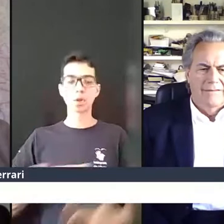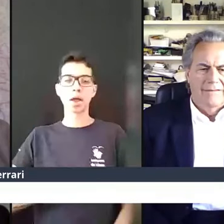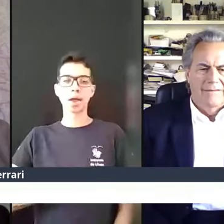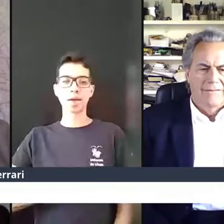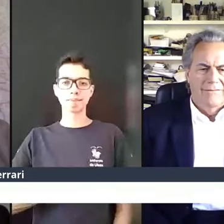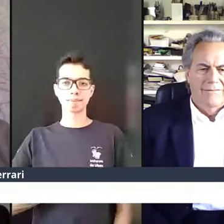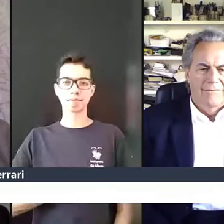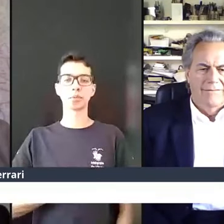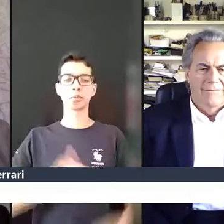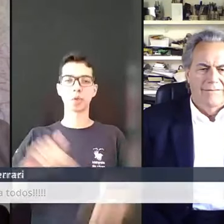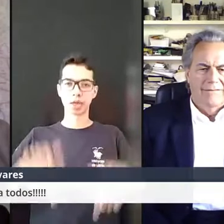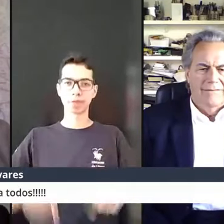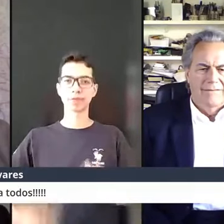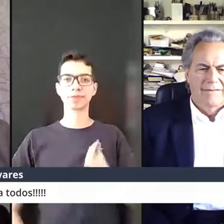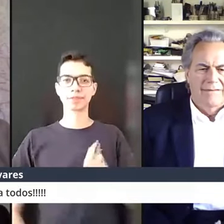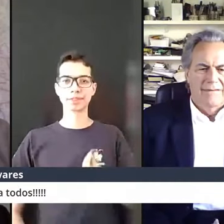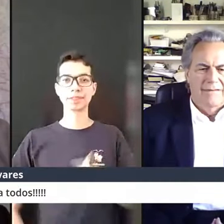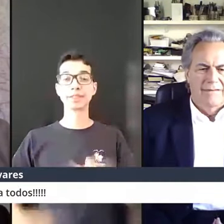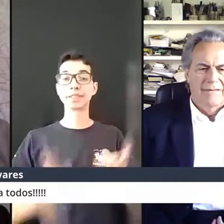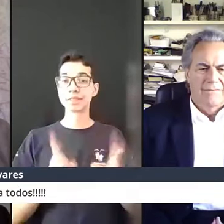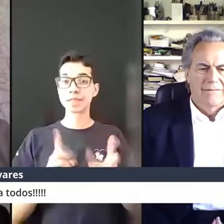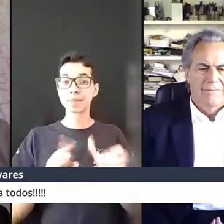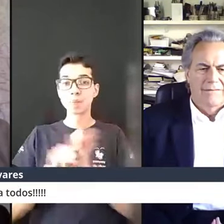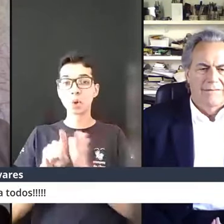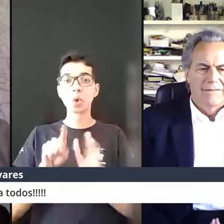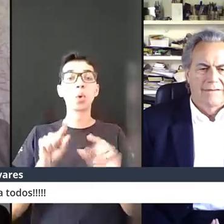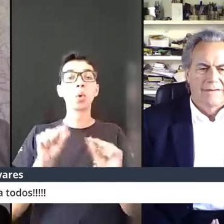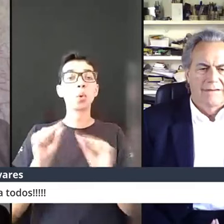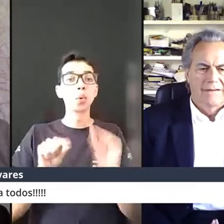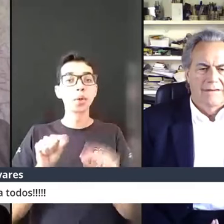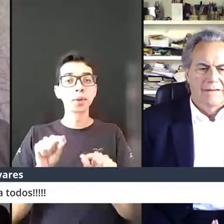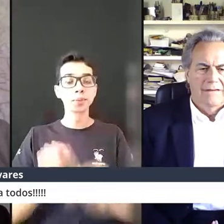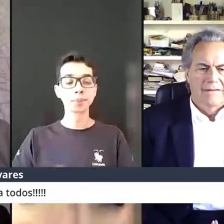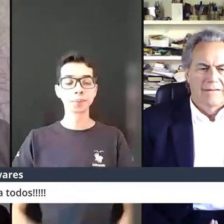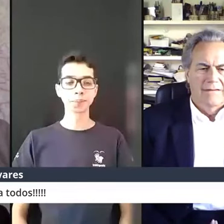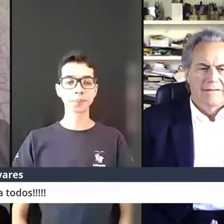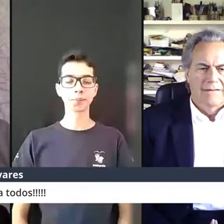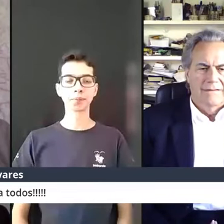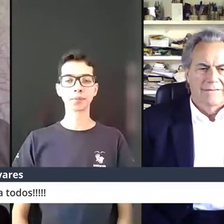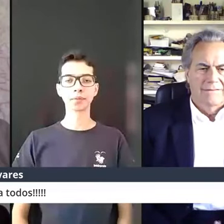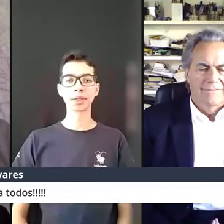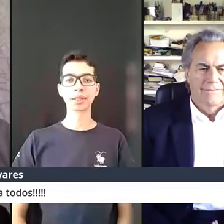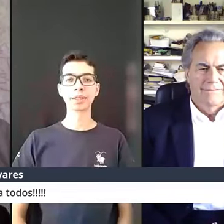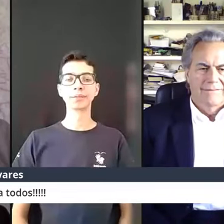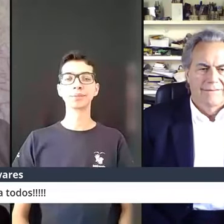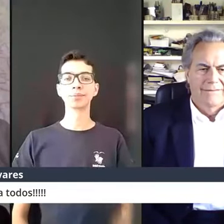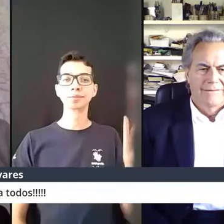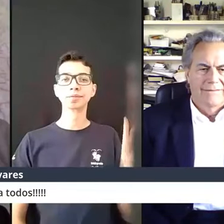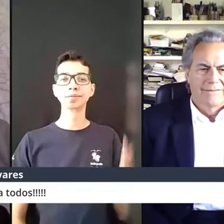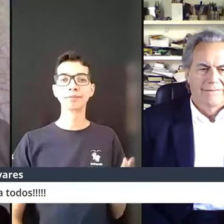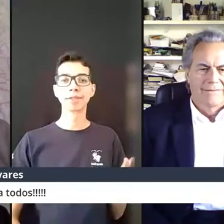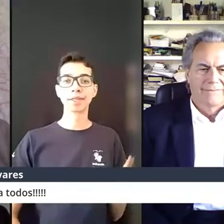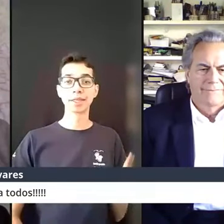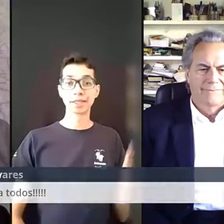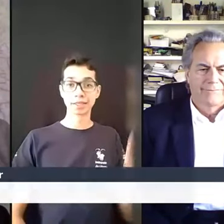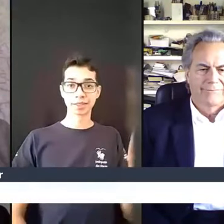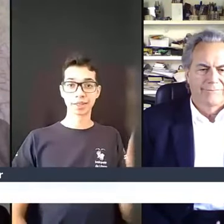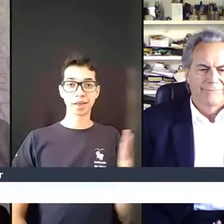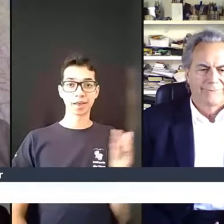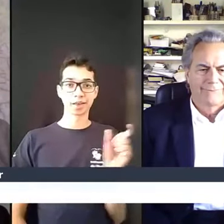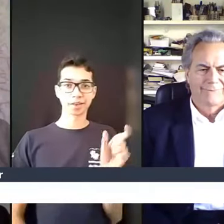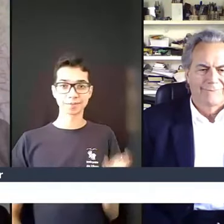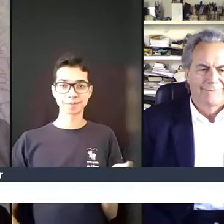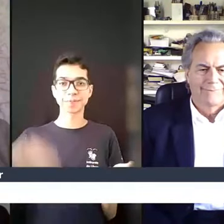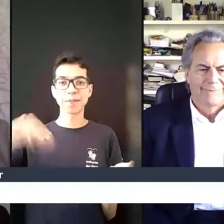aqui, sempre uma pergunta, que é: quem é o Milton Longobardi? Então, eu quero que você conte para quem está nos